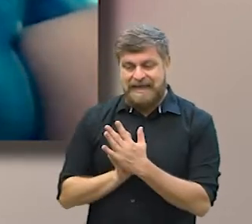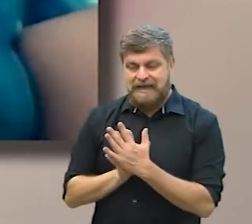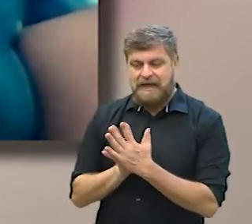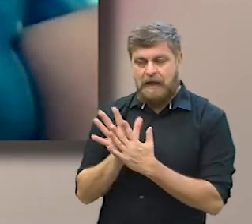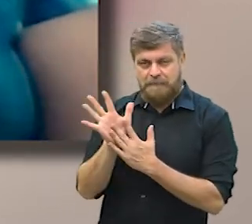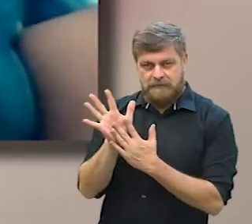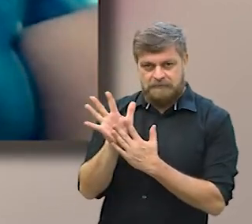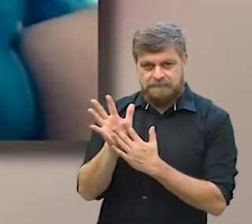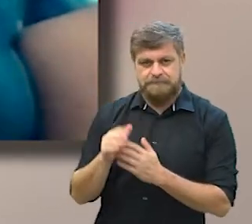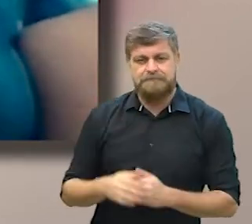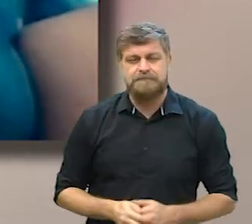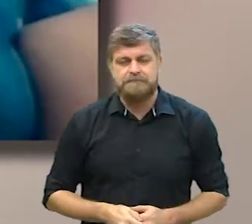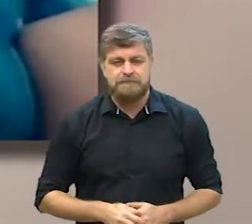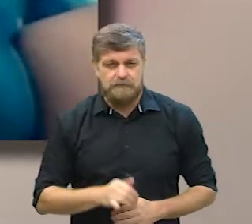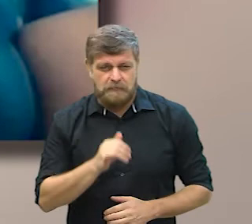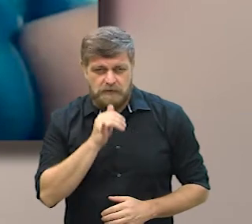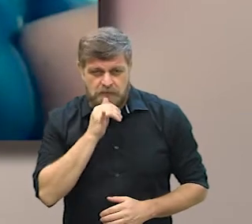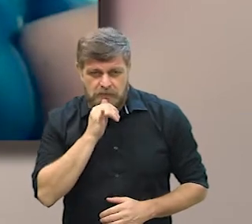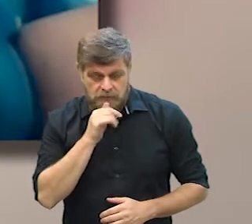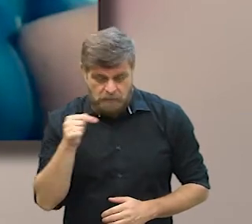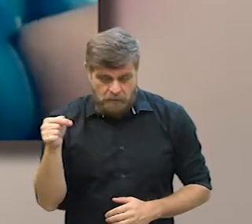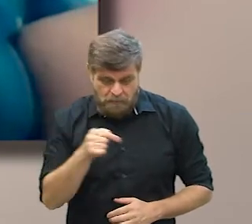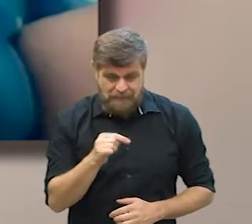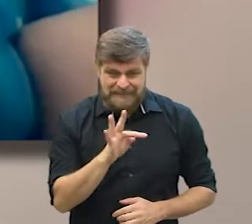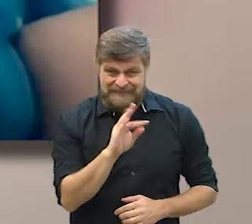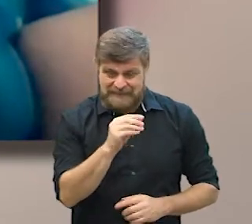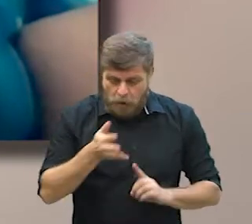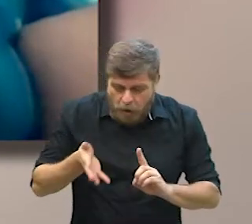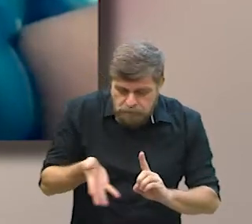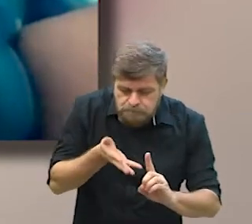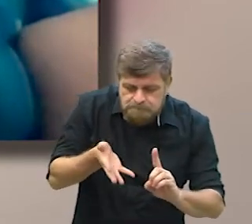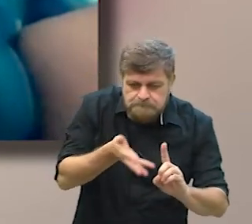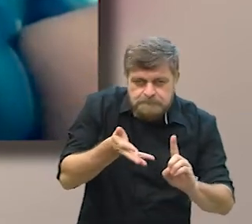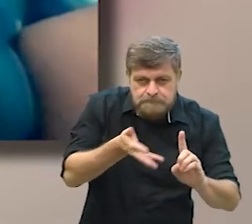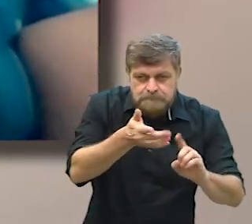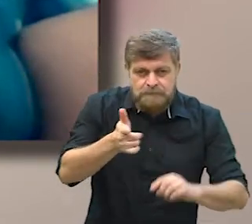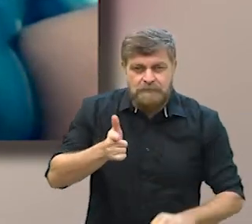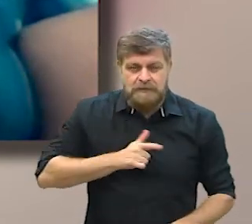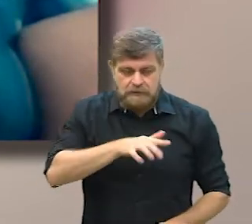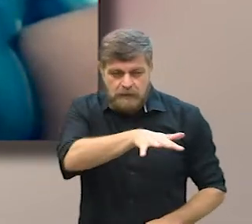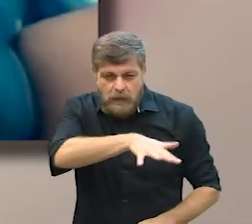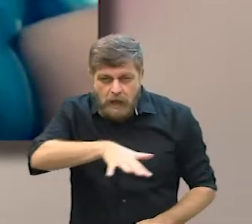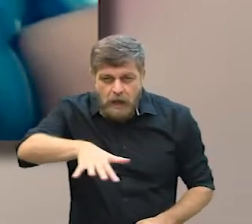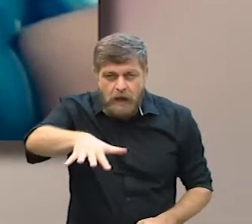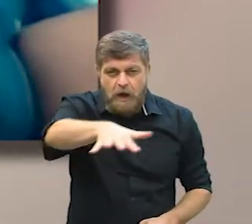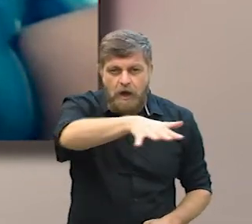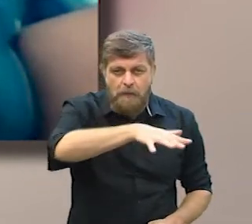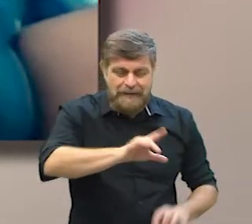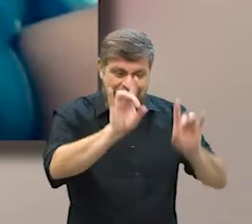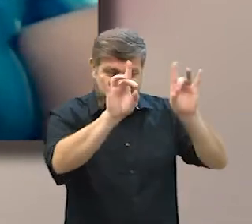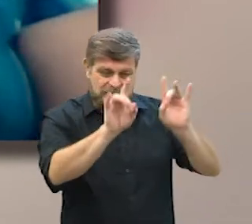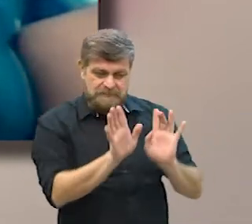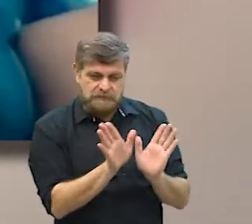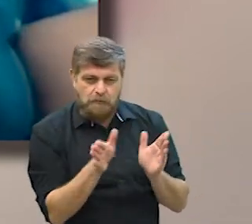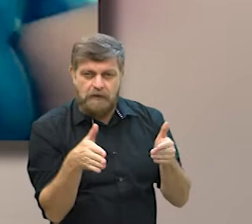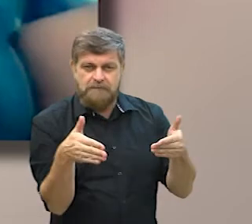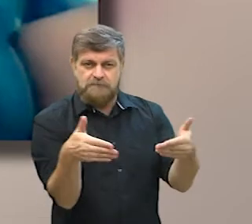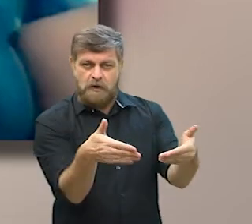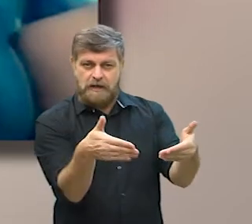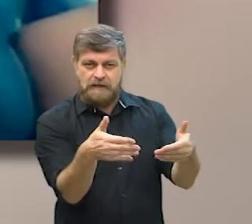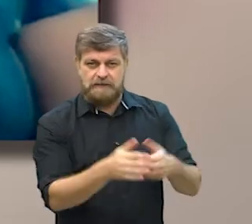essas características aí. Então, na terapia ocupacional, nós temos uma especialidade que é isso,